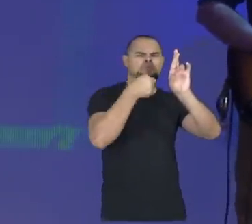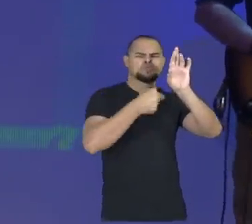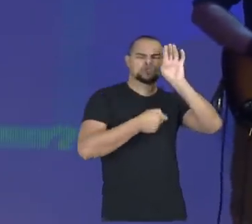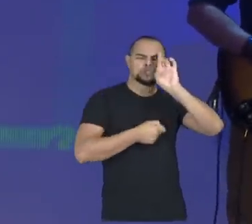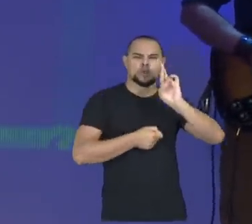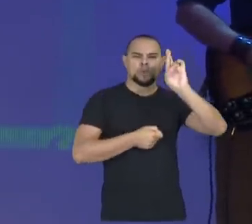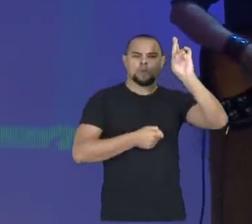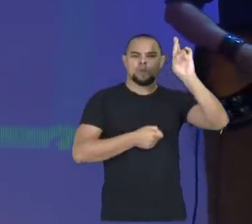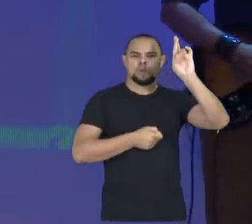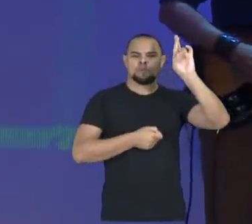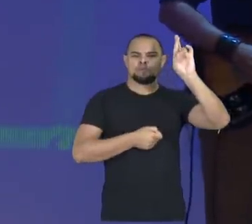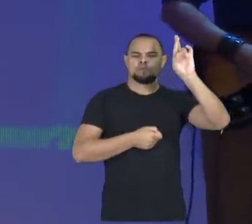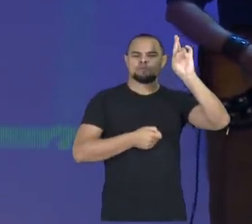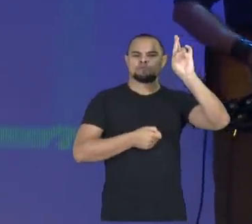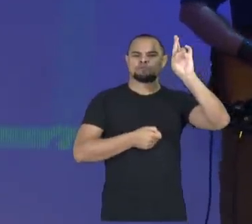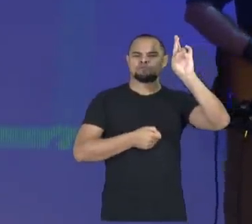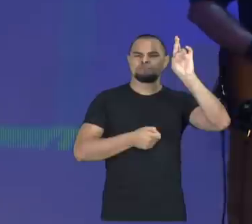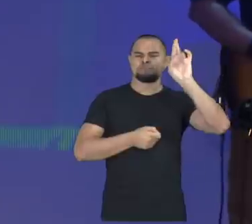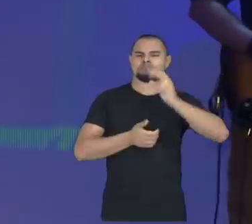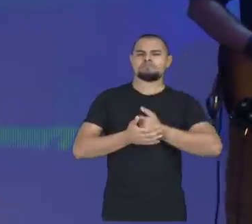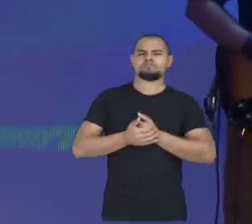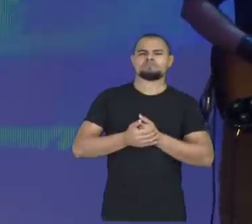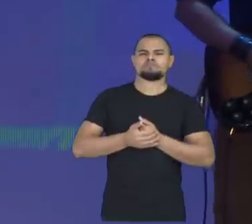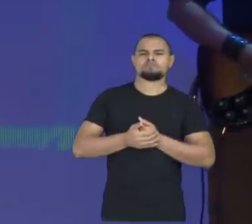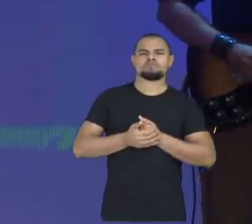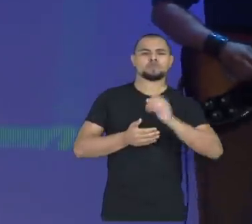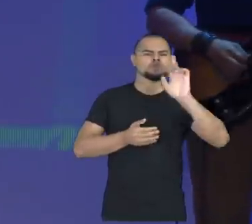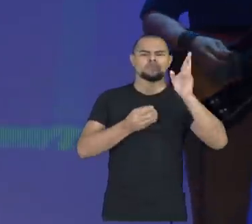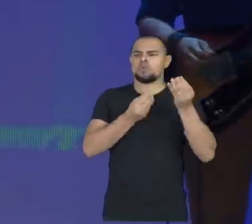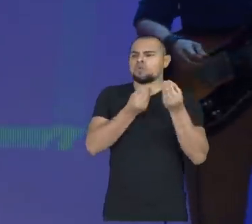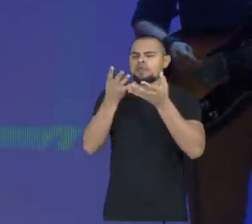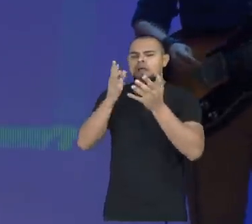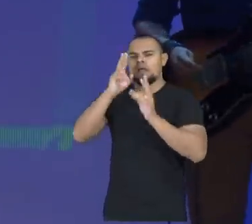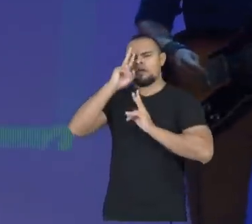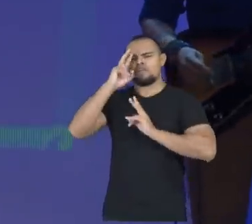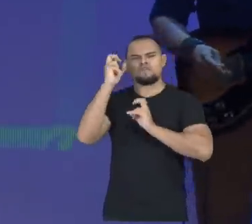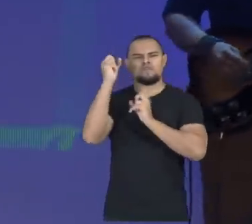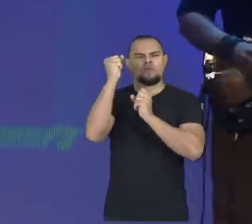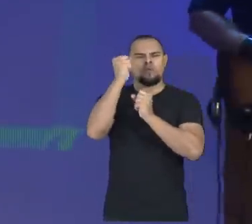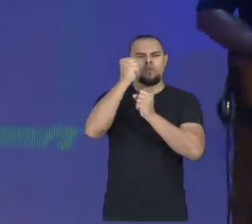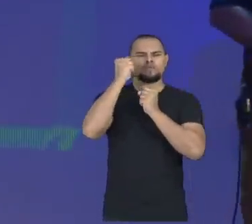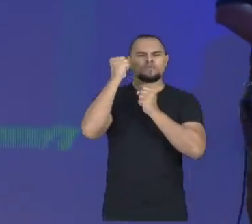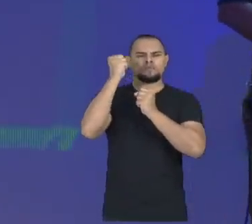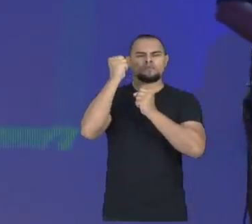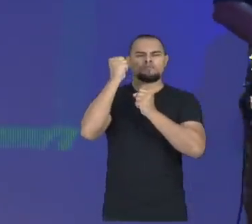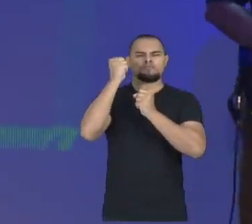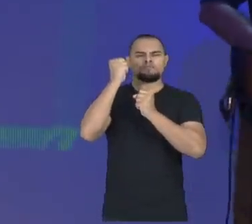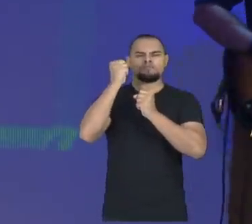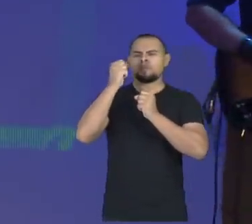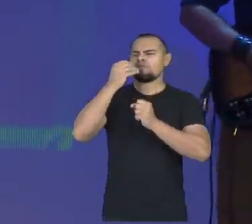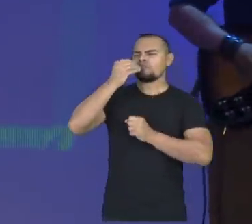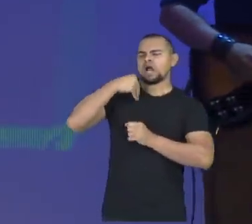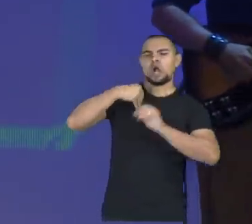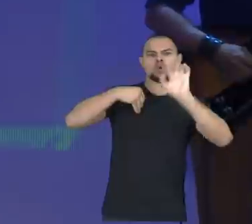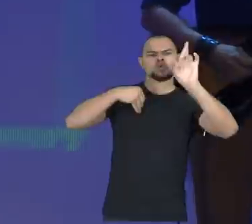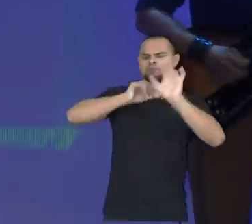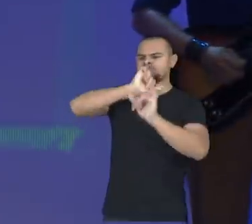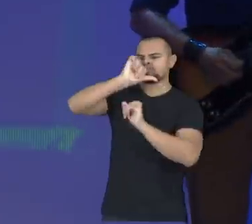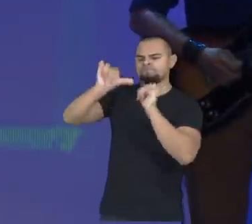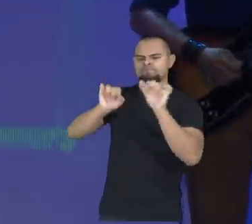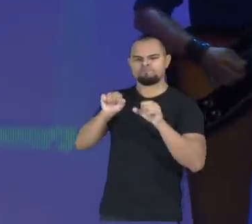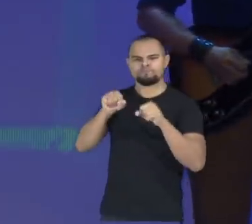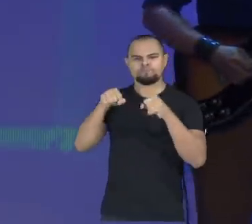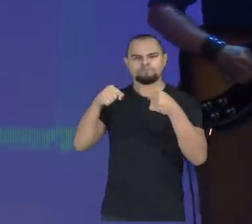irmãs, que Ele dá força ao cansado, dá vigor ao fraco, Ele fortalece a vida da gente.